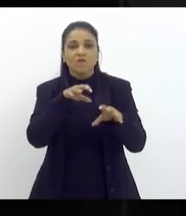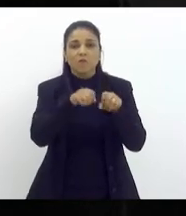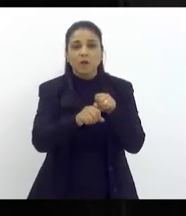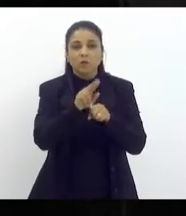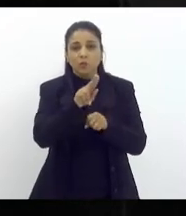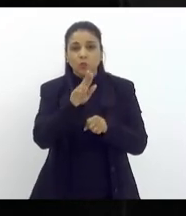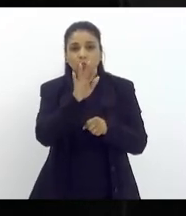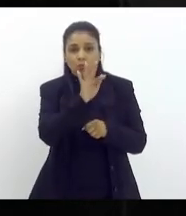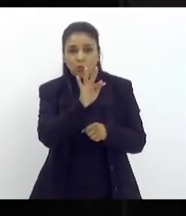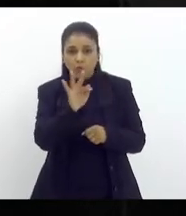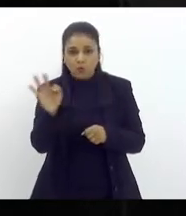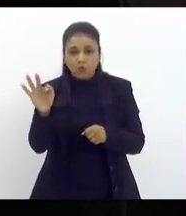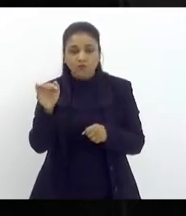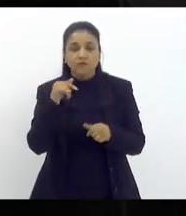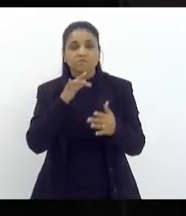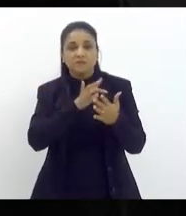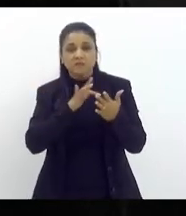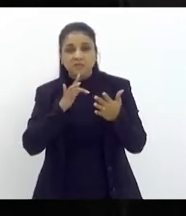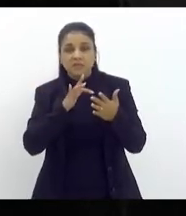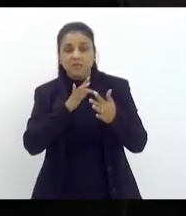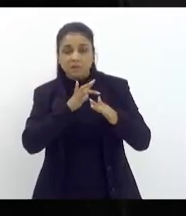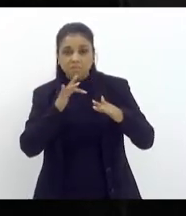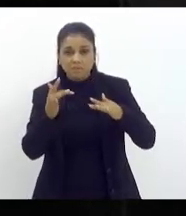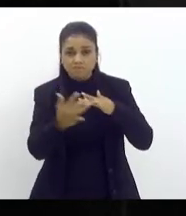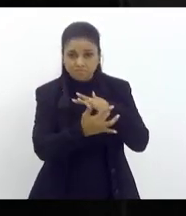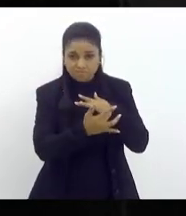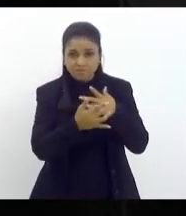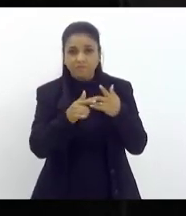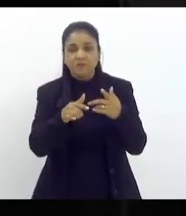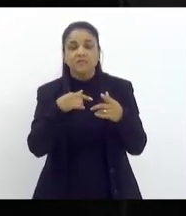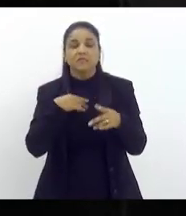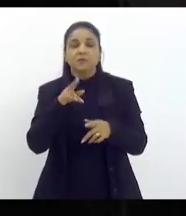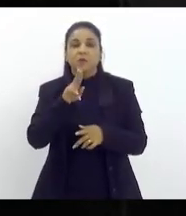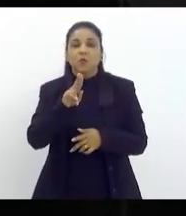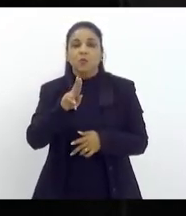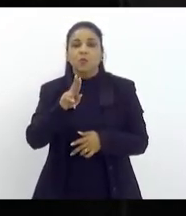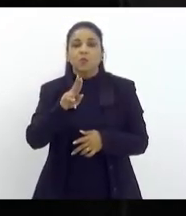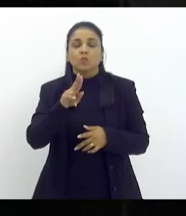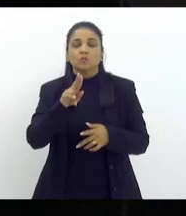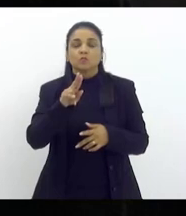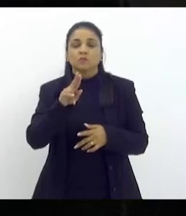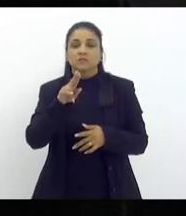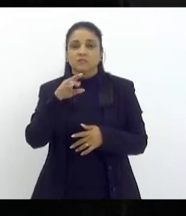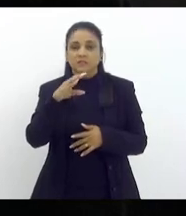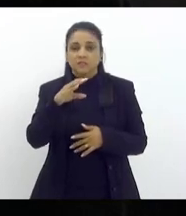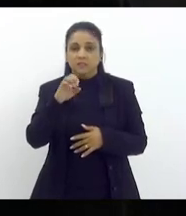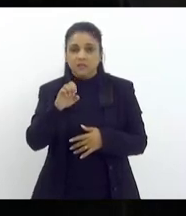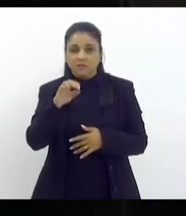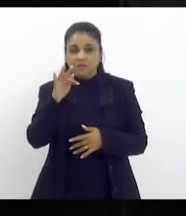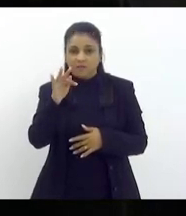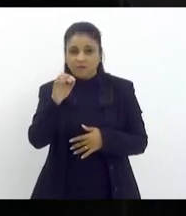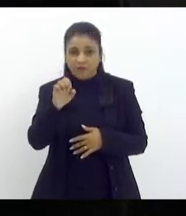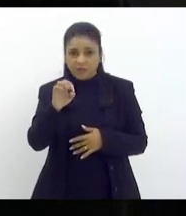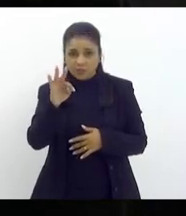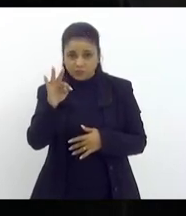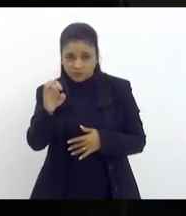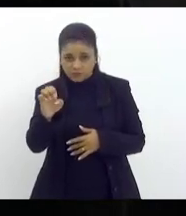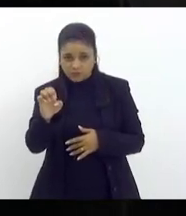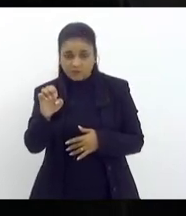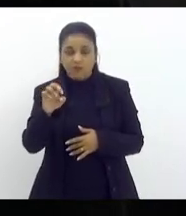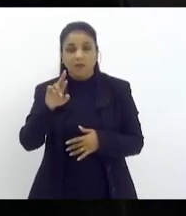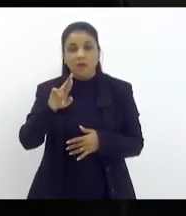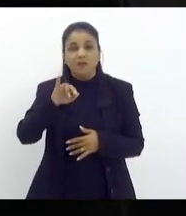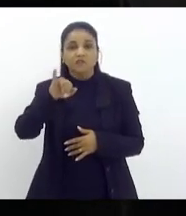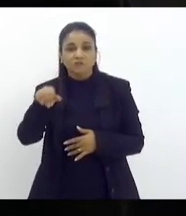de mídia e cursou nível médio integrado em eletrônica no CEFET RJ o que foi estarrecedor neste